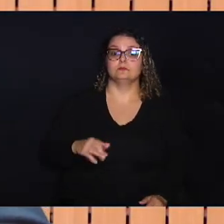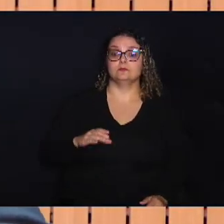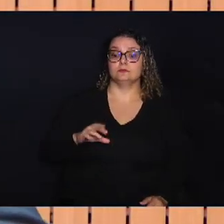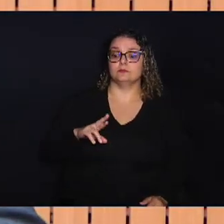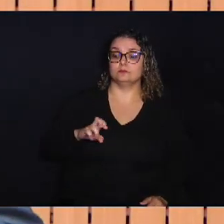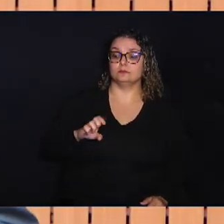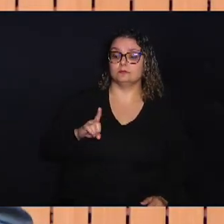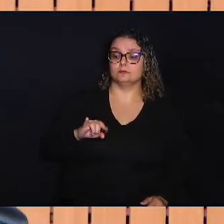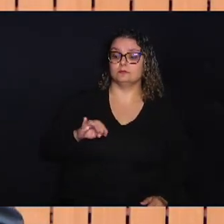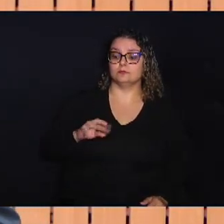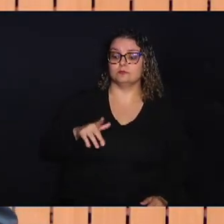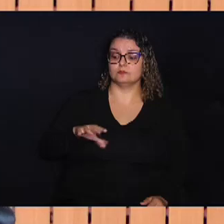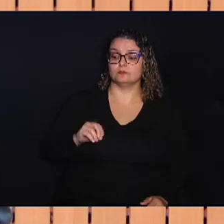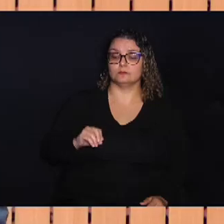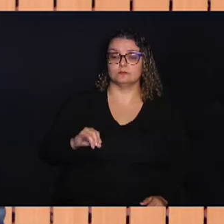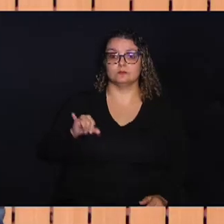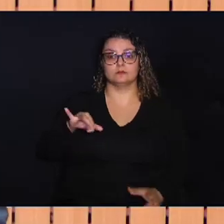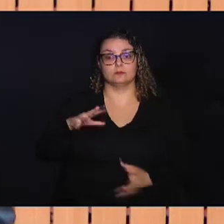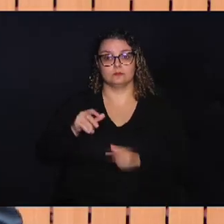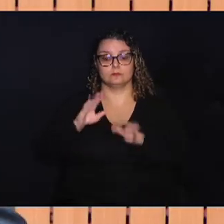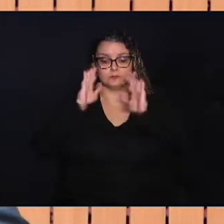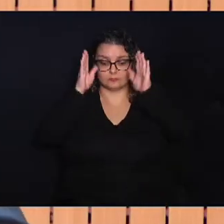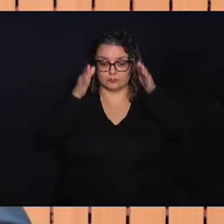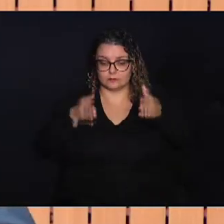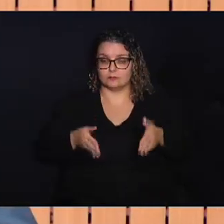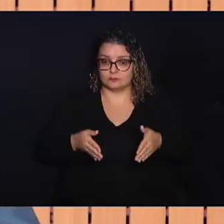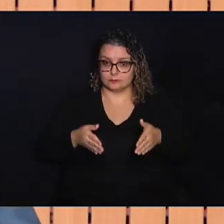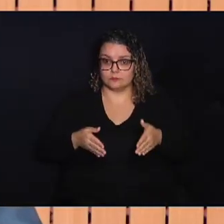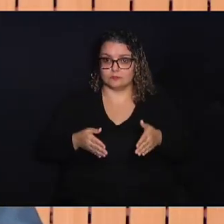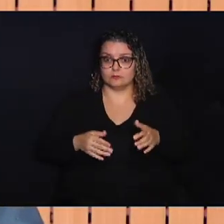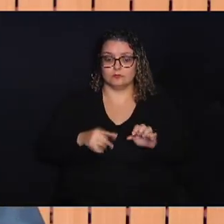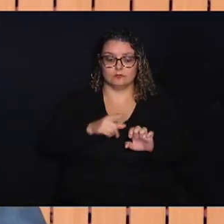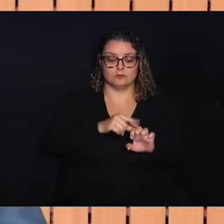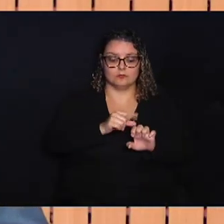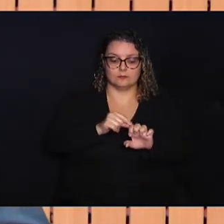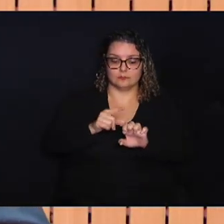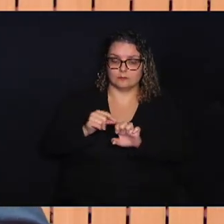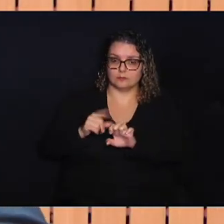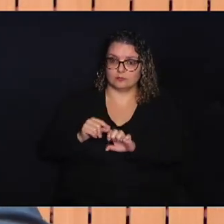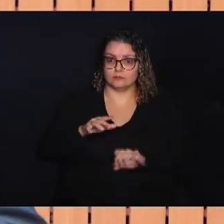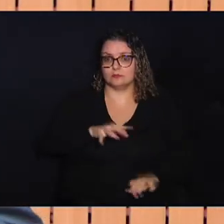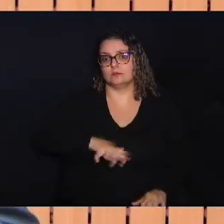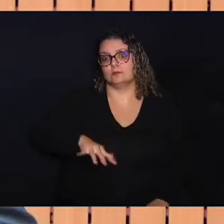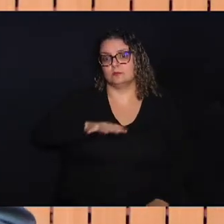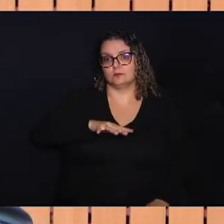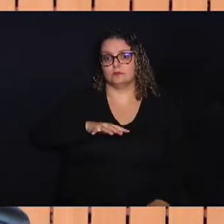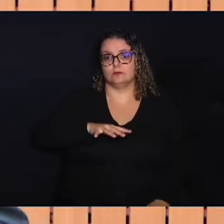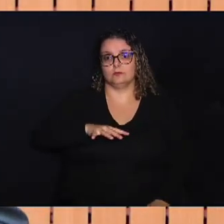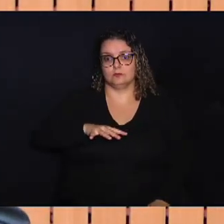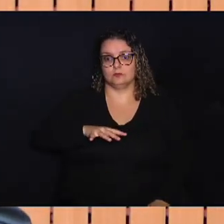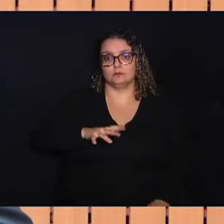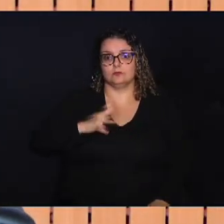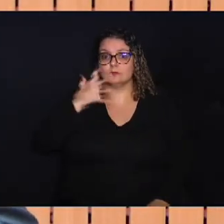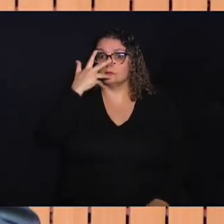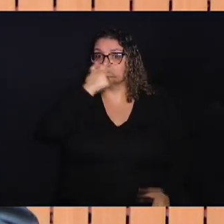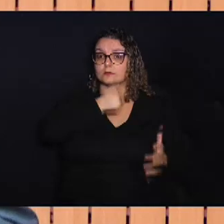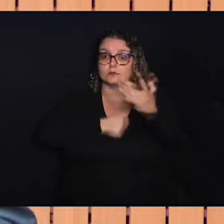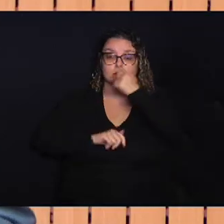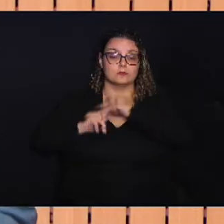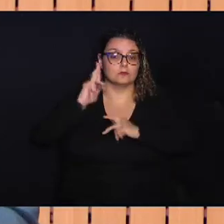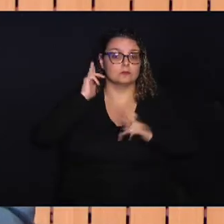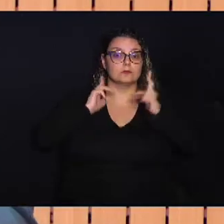creditação internacional, voltado aos empreendedores do segmento da área da beleza